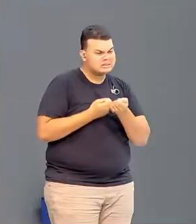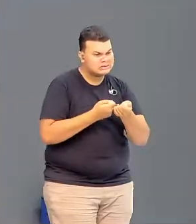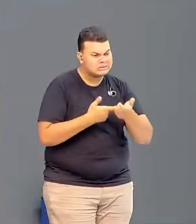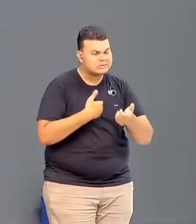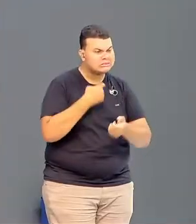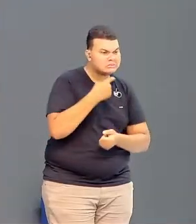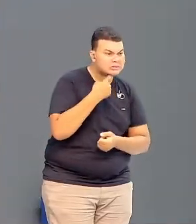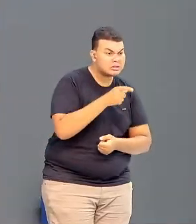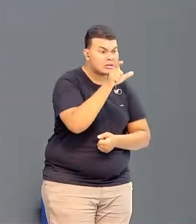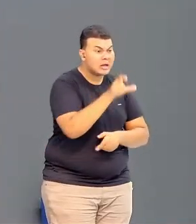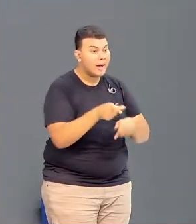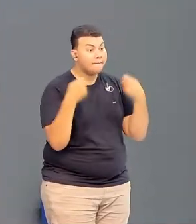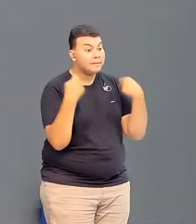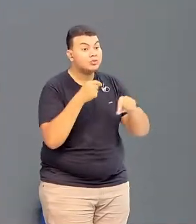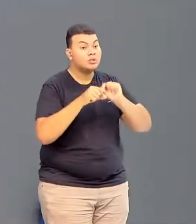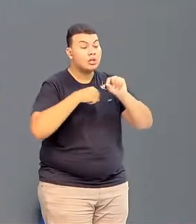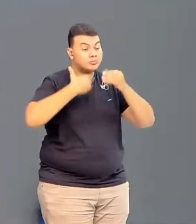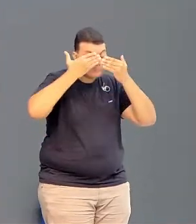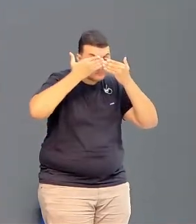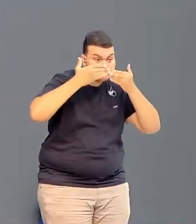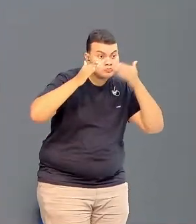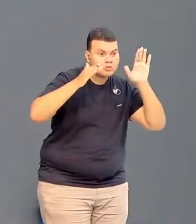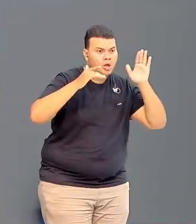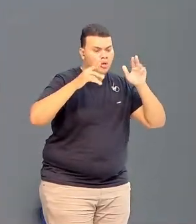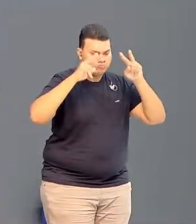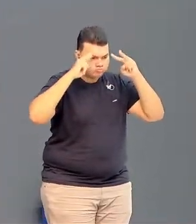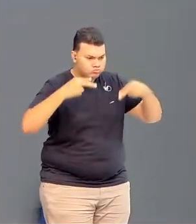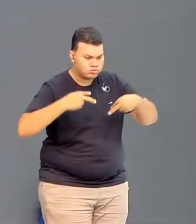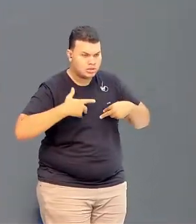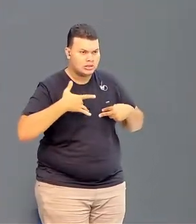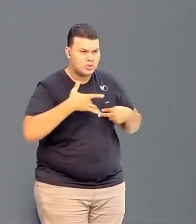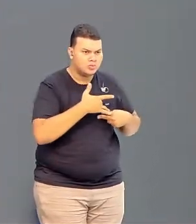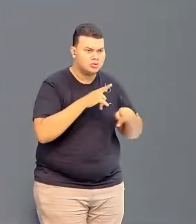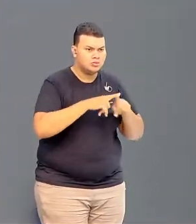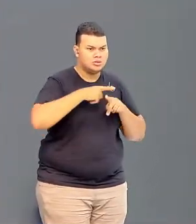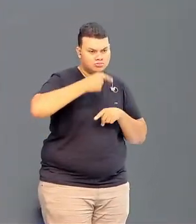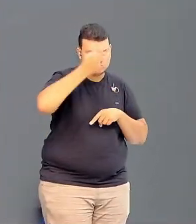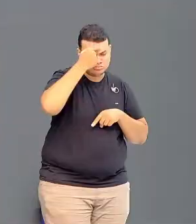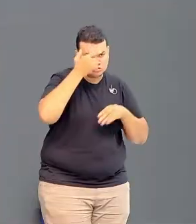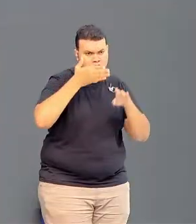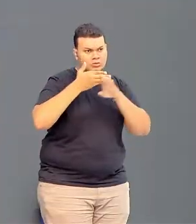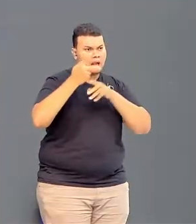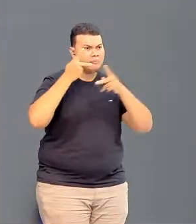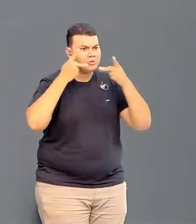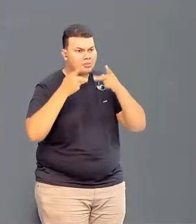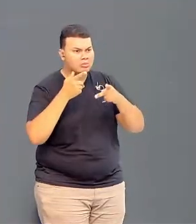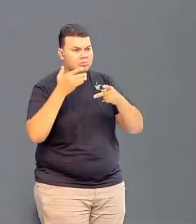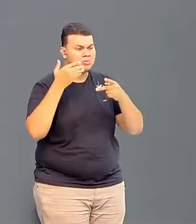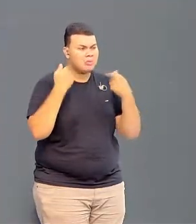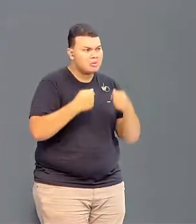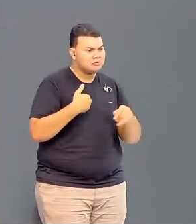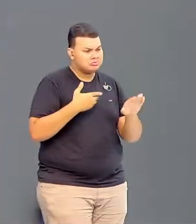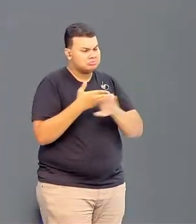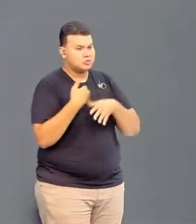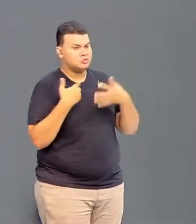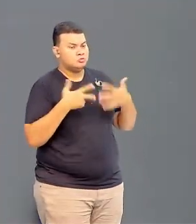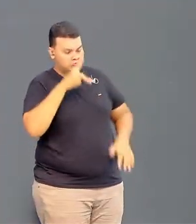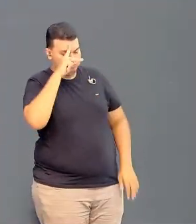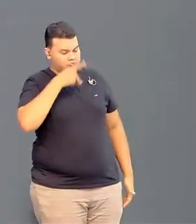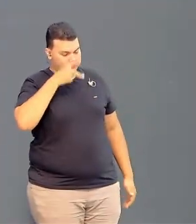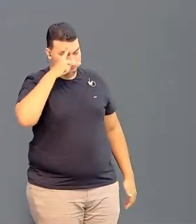pessoa de que ela precisa se despertar para cuidar da saúde, para cuidar da mente, para ir para o psicólogo, e a pessoa está ali resistente, está no seu lugar de